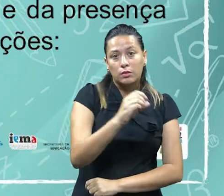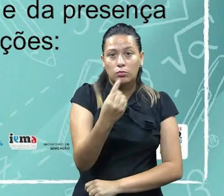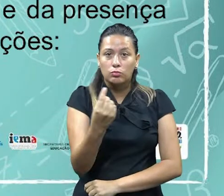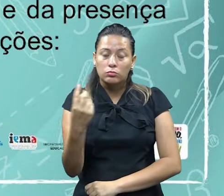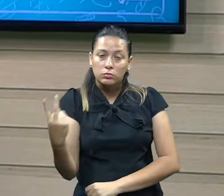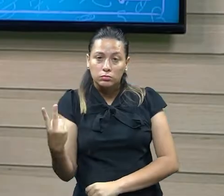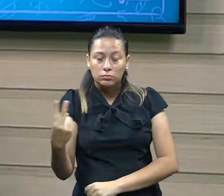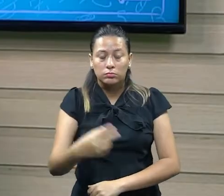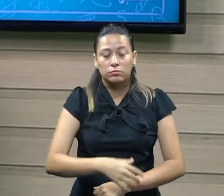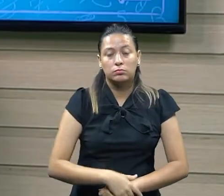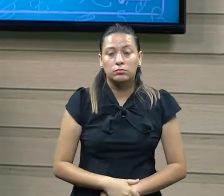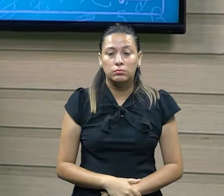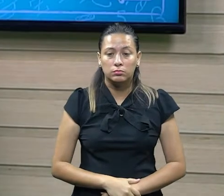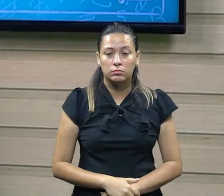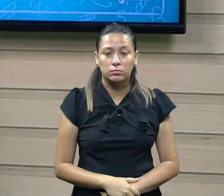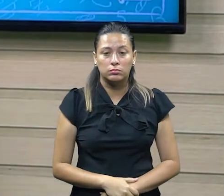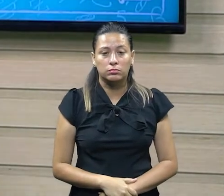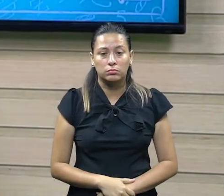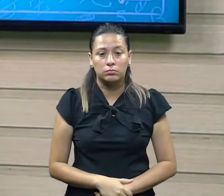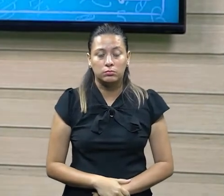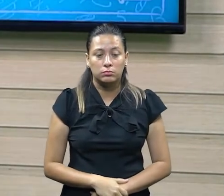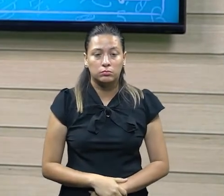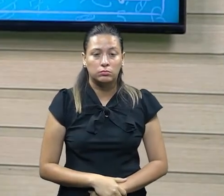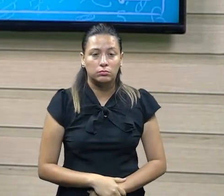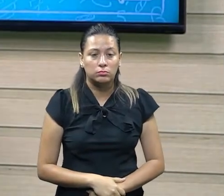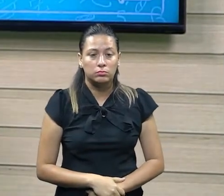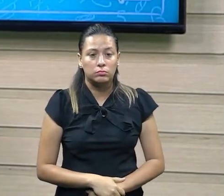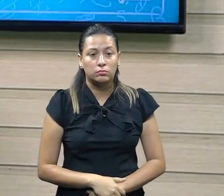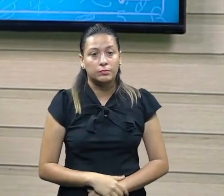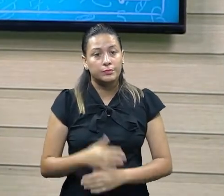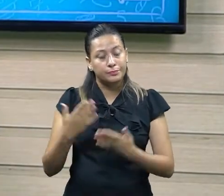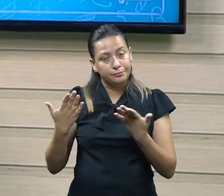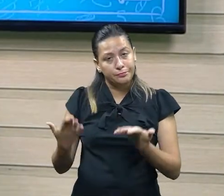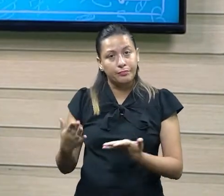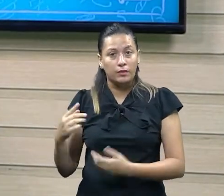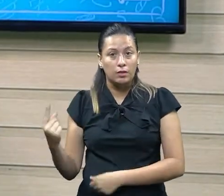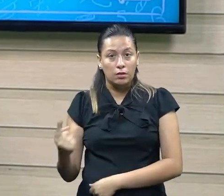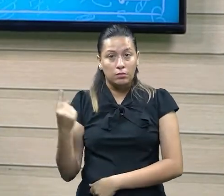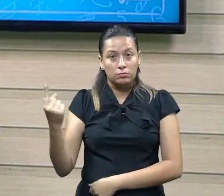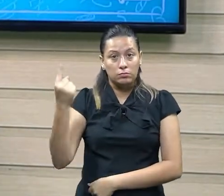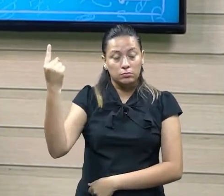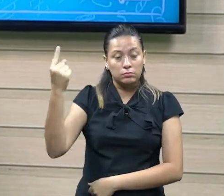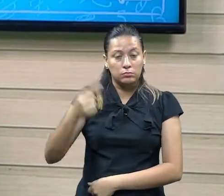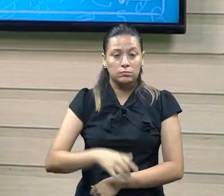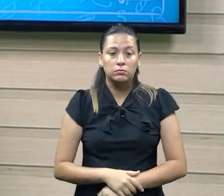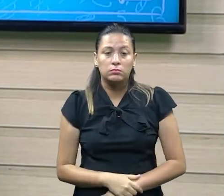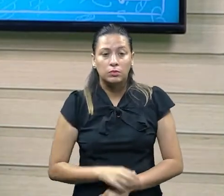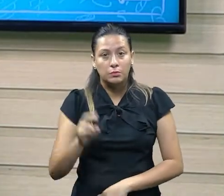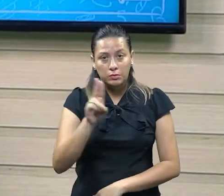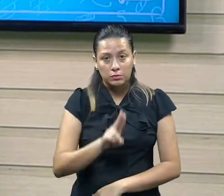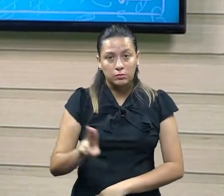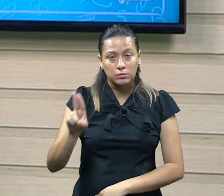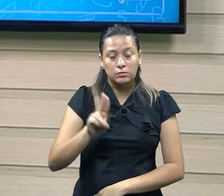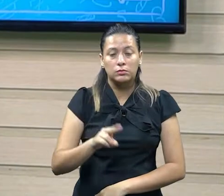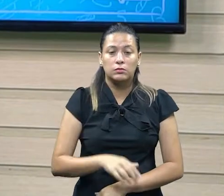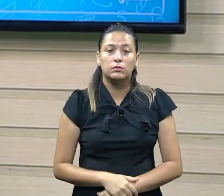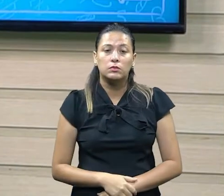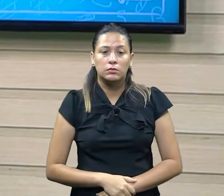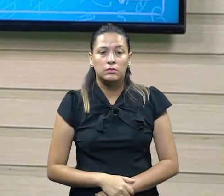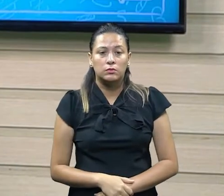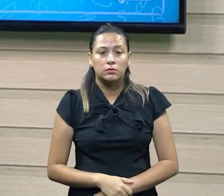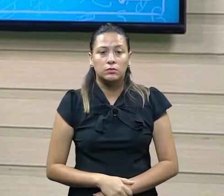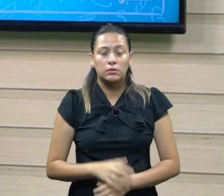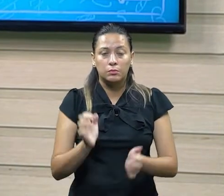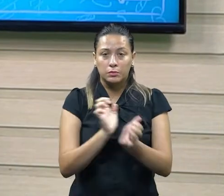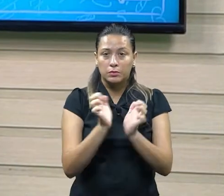2. Então, a altura ela já é considerada para a utilização dos equipamentos de